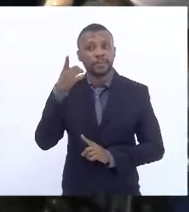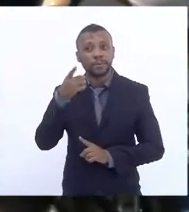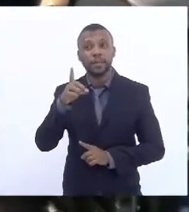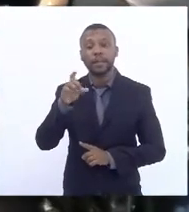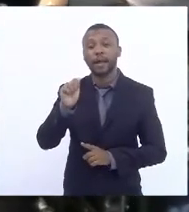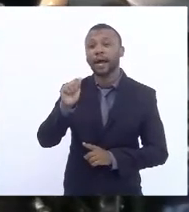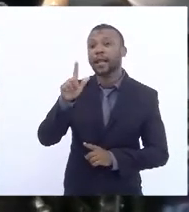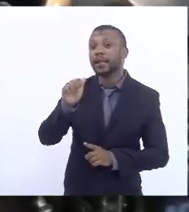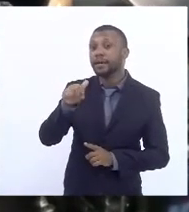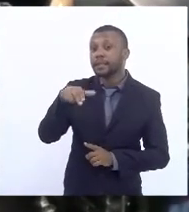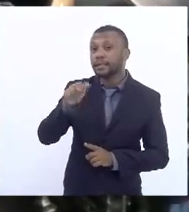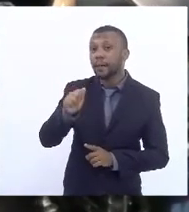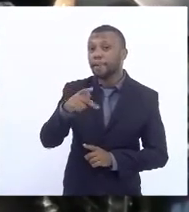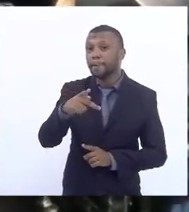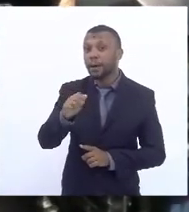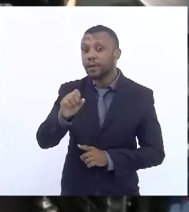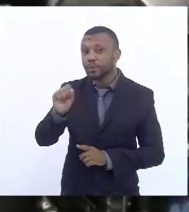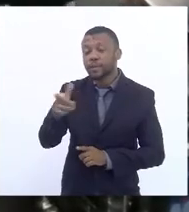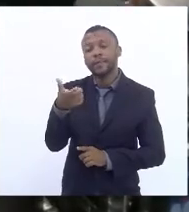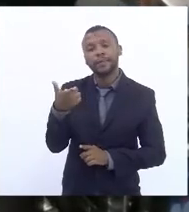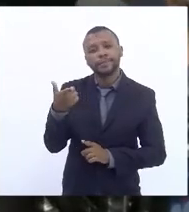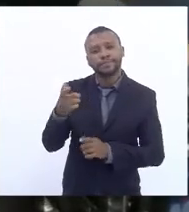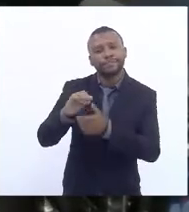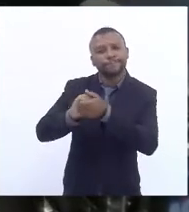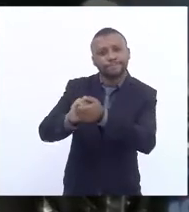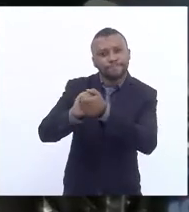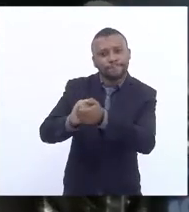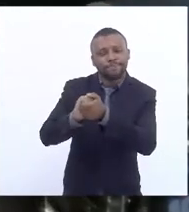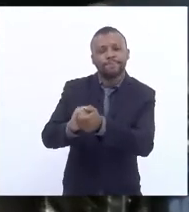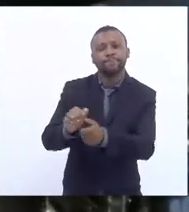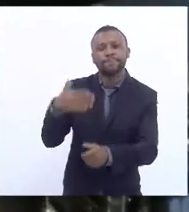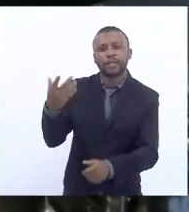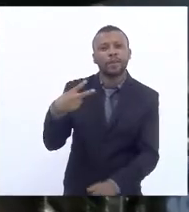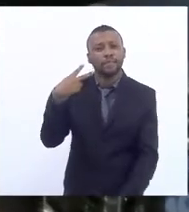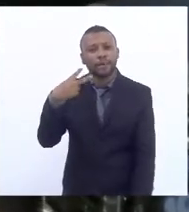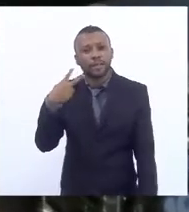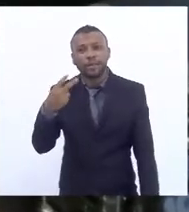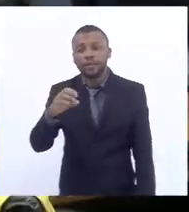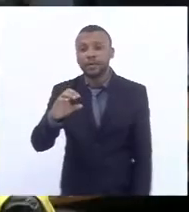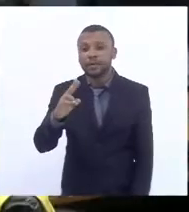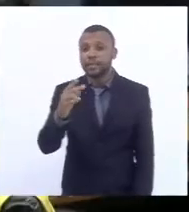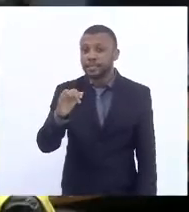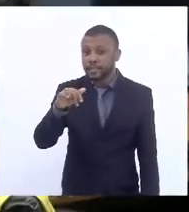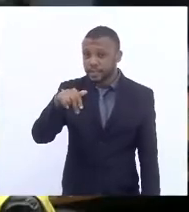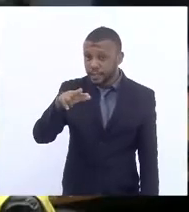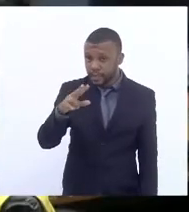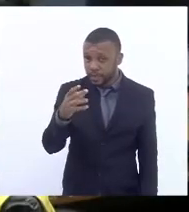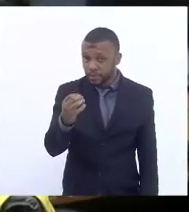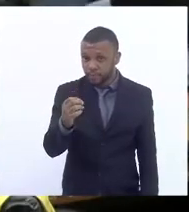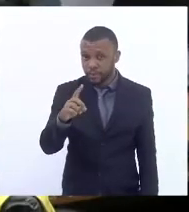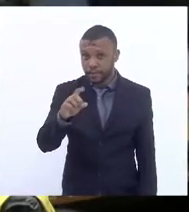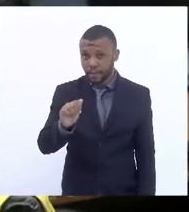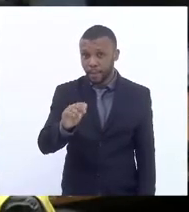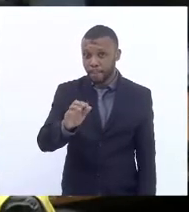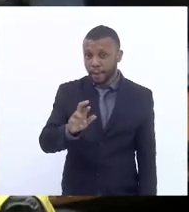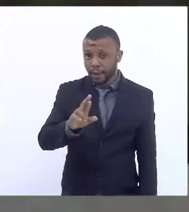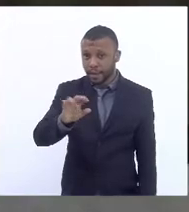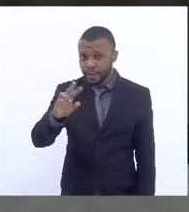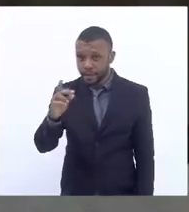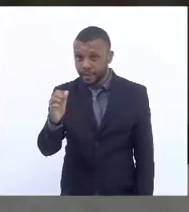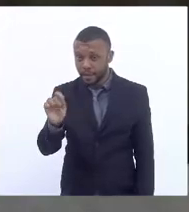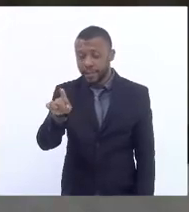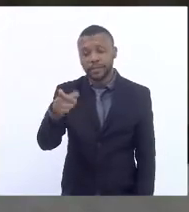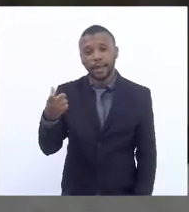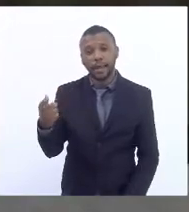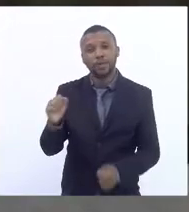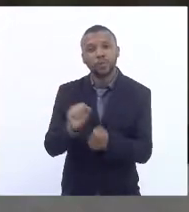gostaria de estar saudando e dizendo que o vereador Chiquinho da Barrinha, do município de São José do Vale do Rio Preto, está aqui conosco,